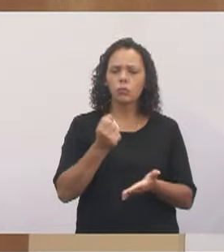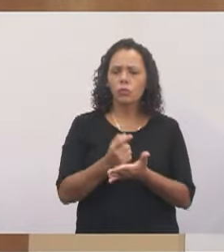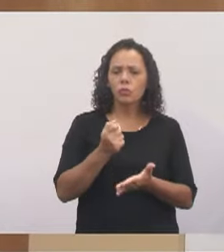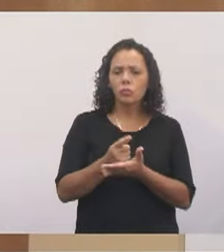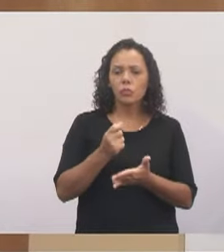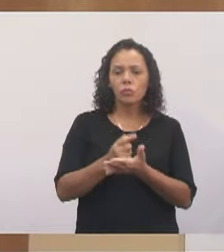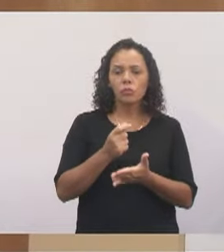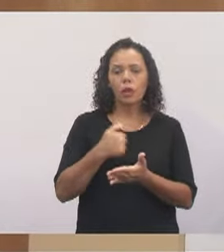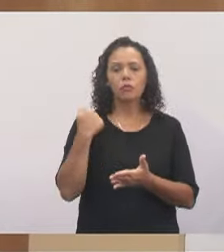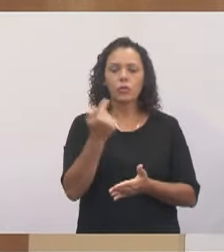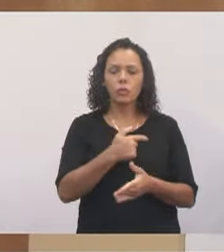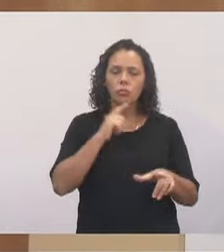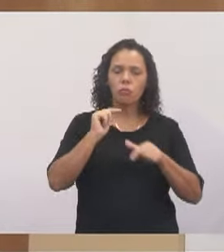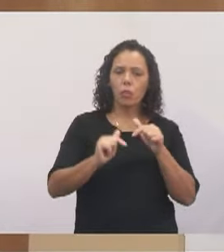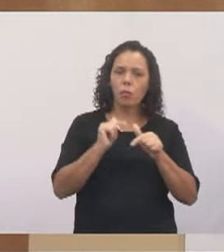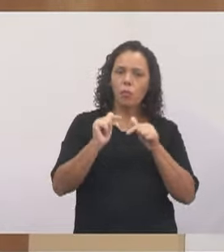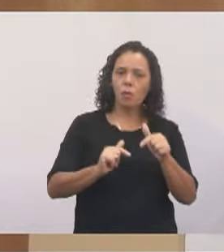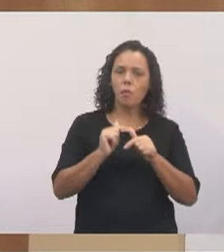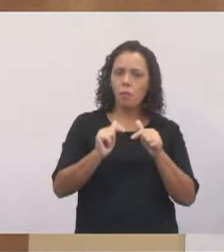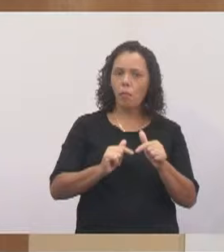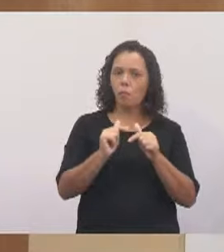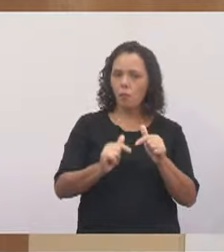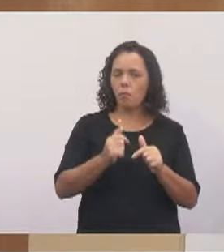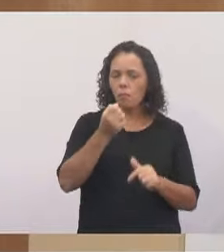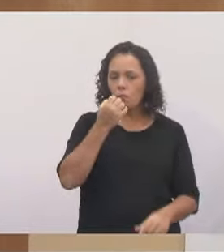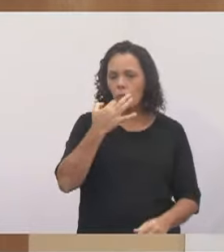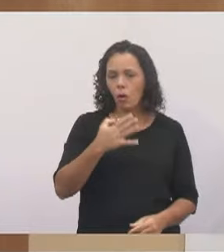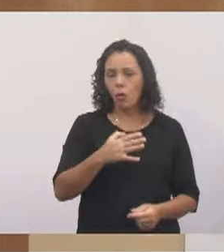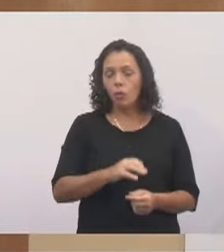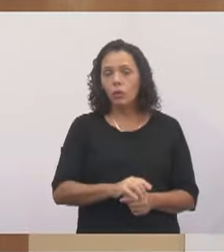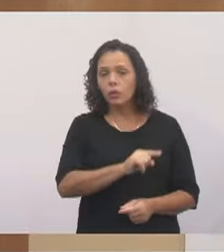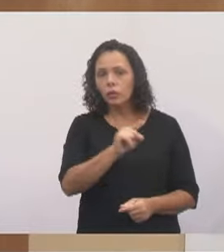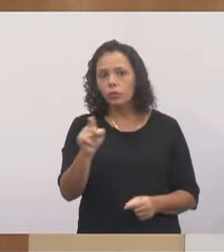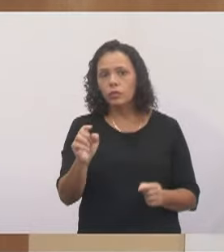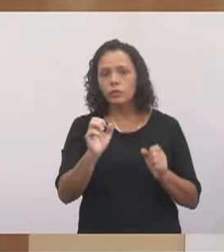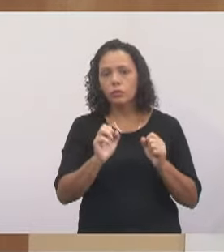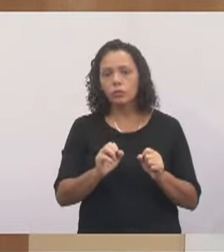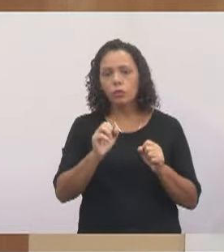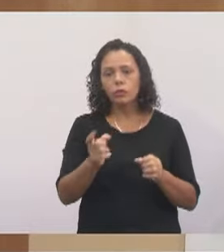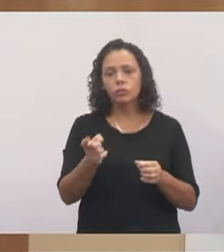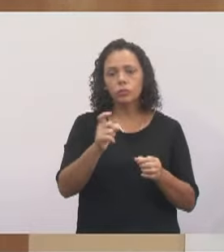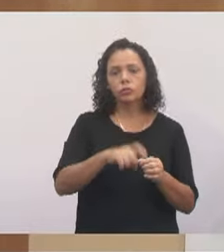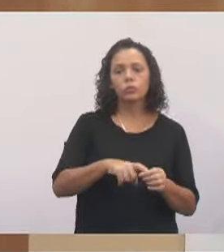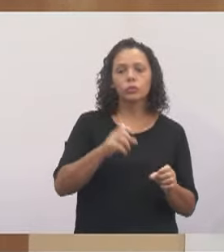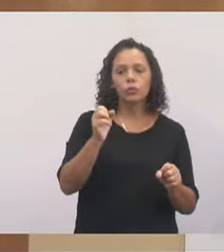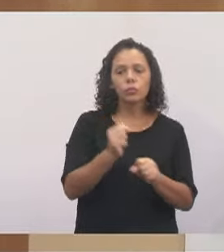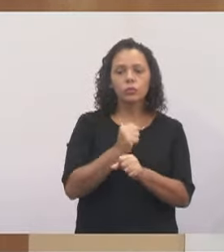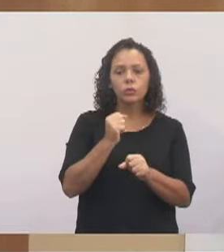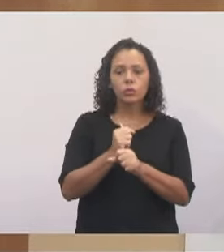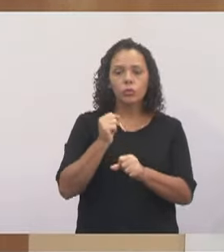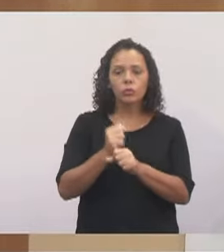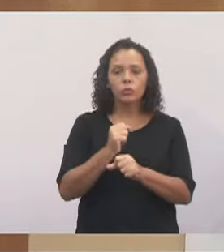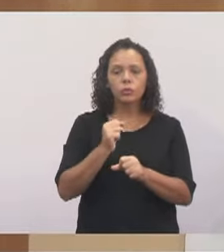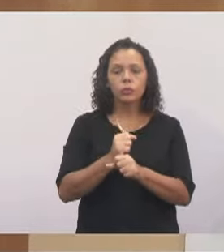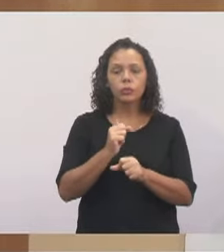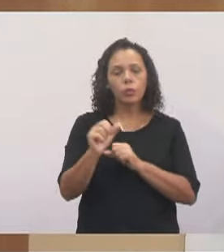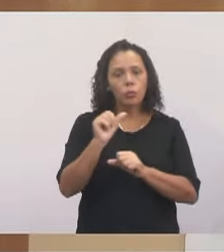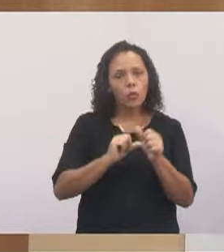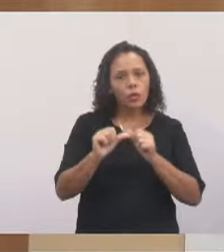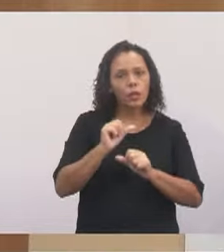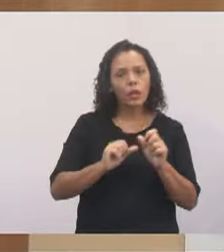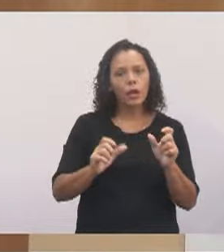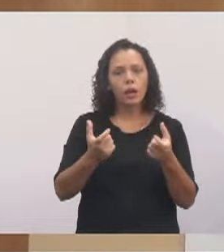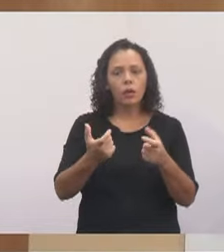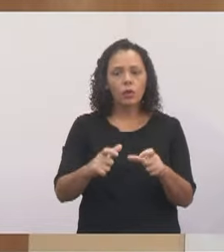era uma loucura, era uma loucura. Que vocês possam revitalizar tudo isso, reconstruir, repaginar o Ponte Preta para que